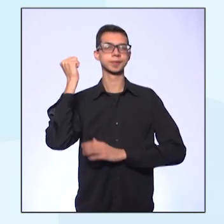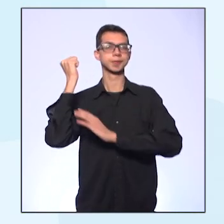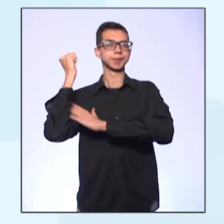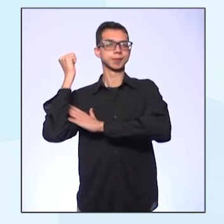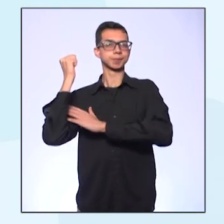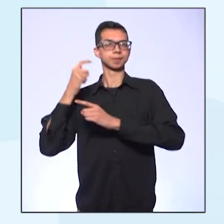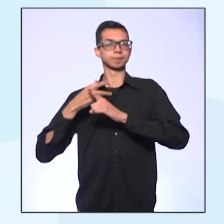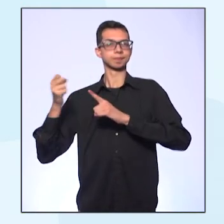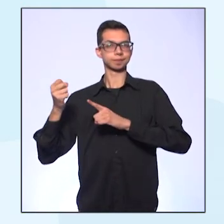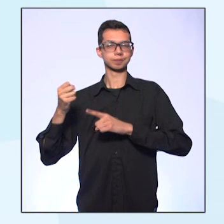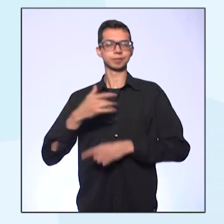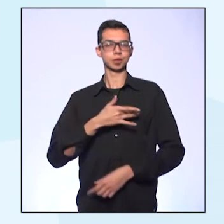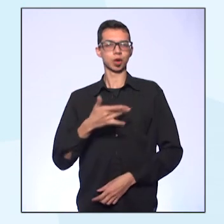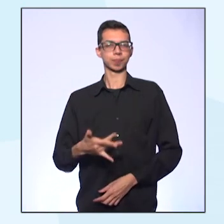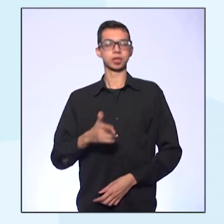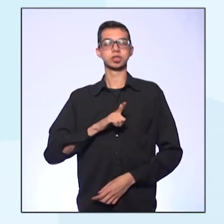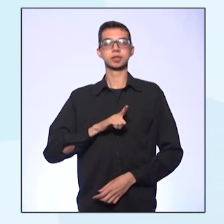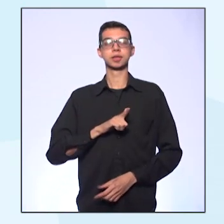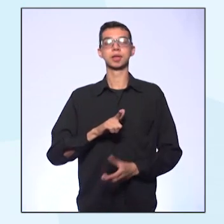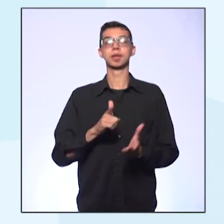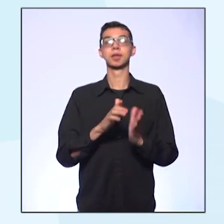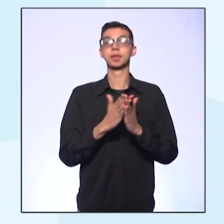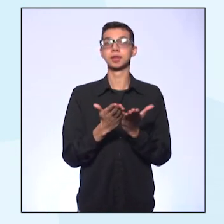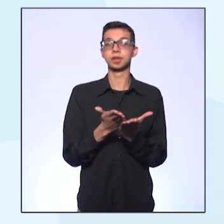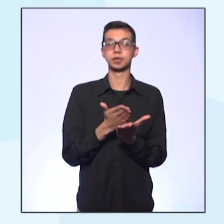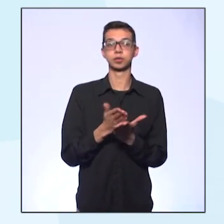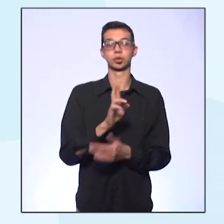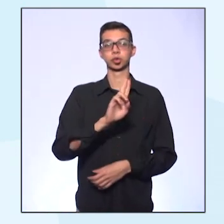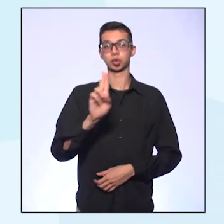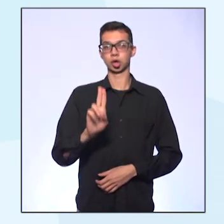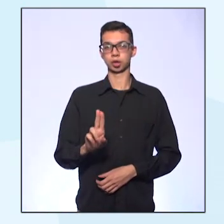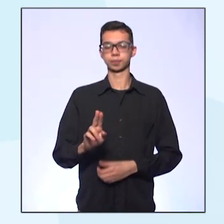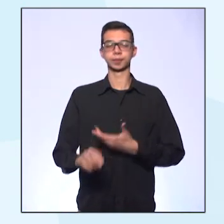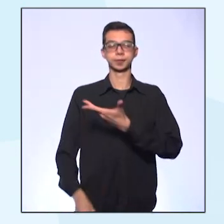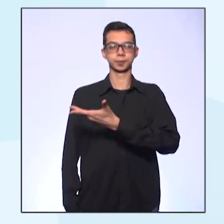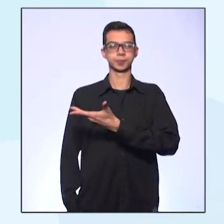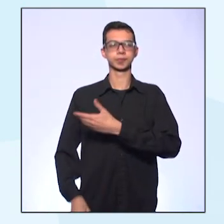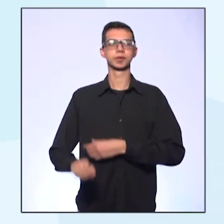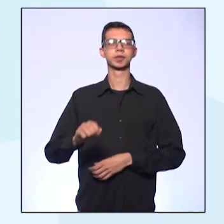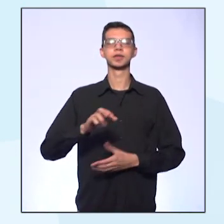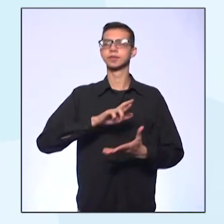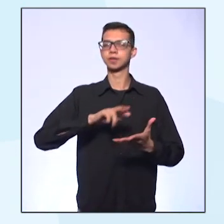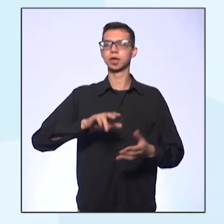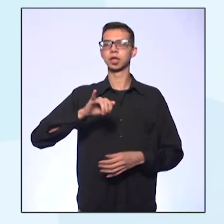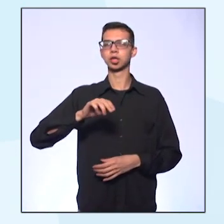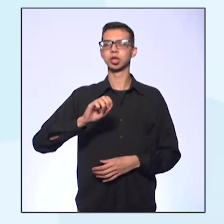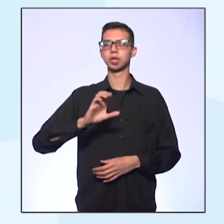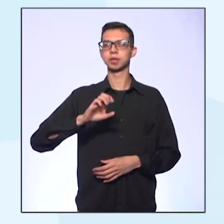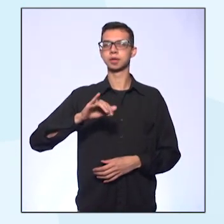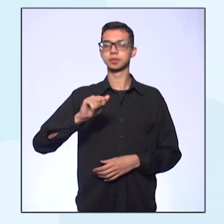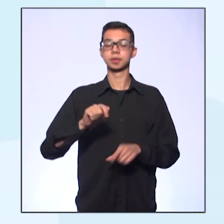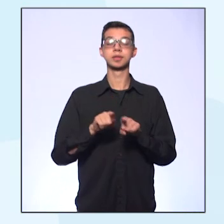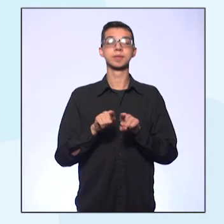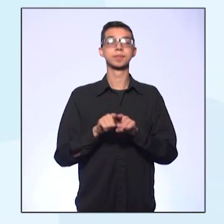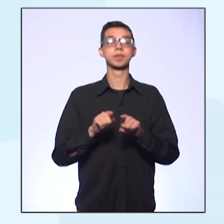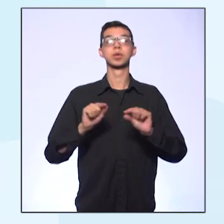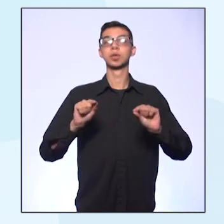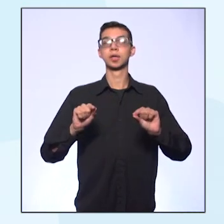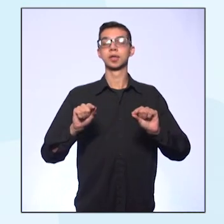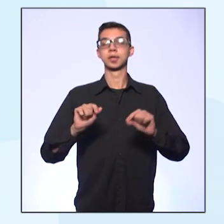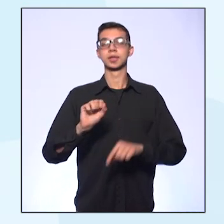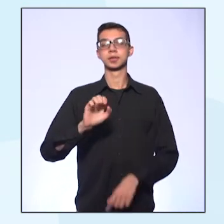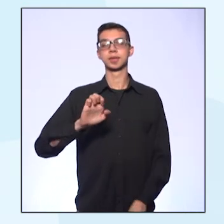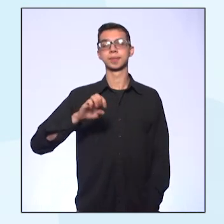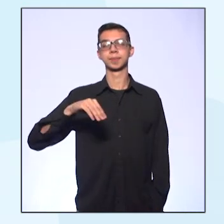românticas típicas nos livros Senhora, José de Alencar, Inocência, do Visconde de Toné, Úrsula, de Maria Firmina dos Reis e O Seminarista, de